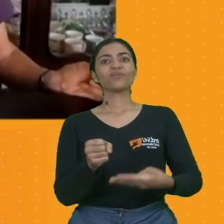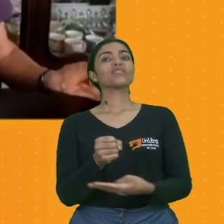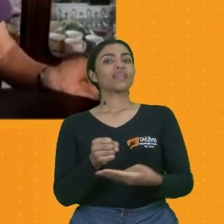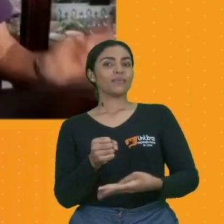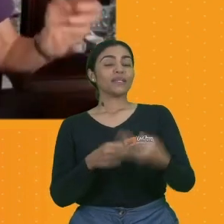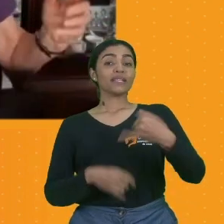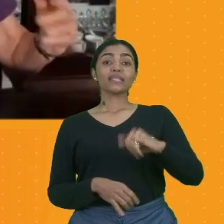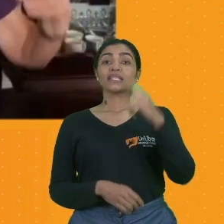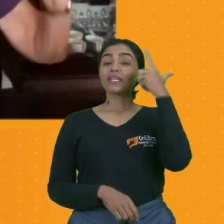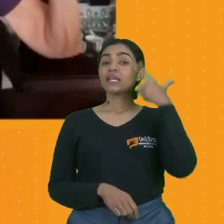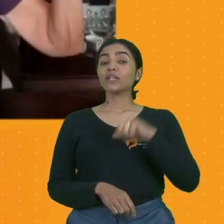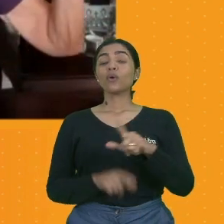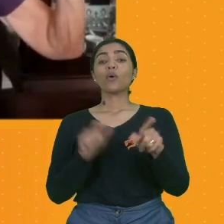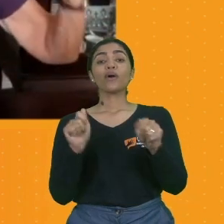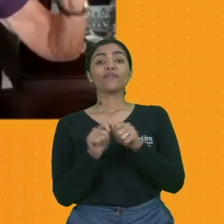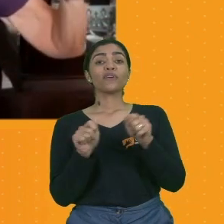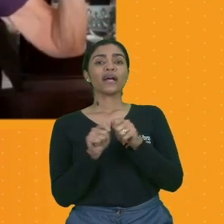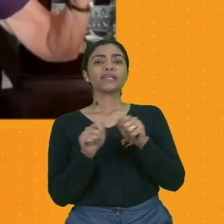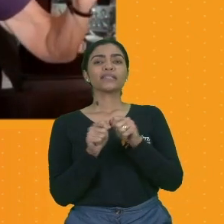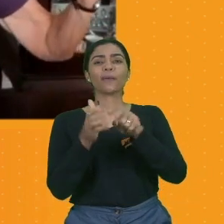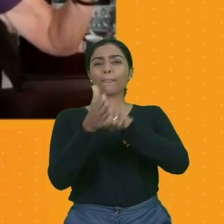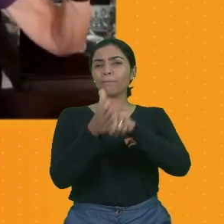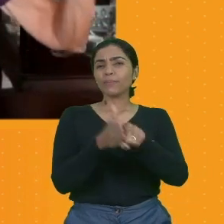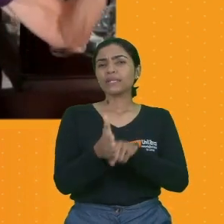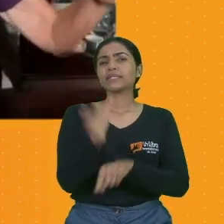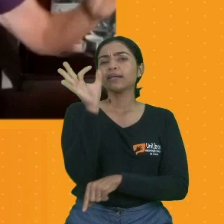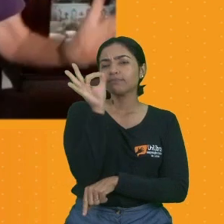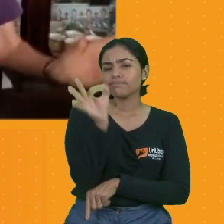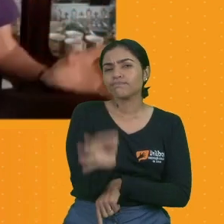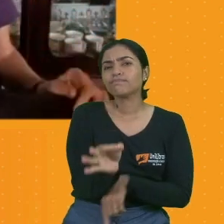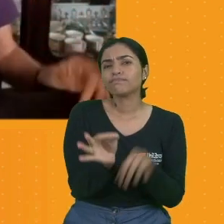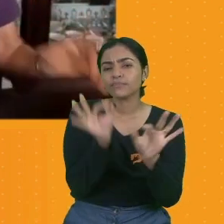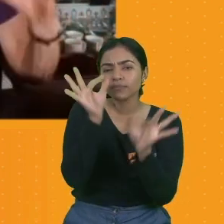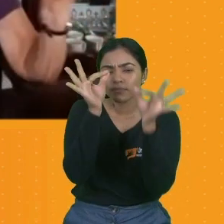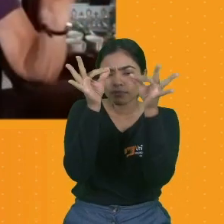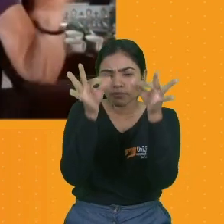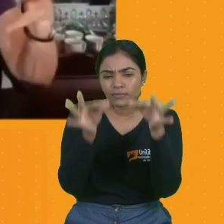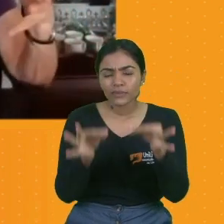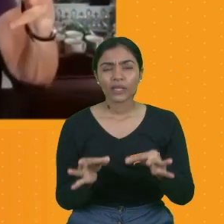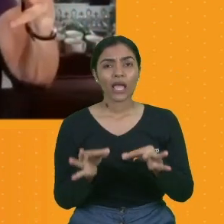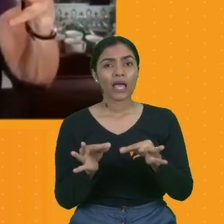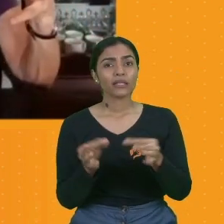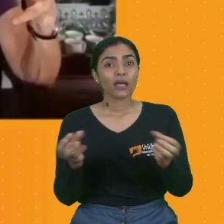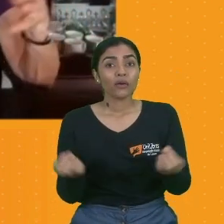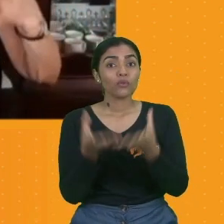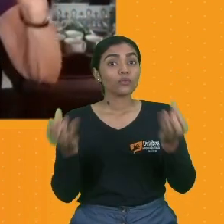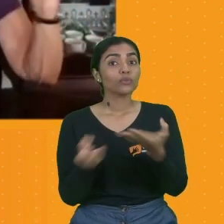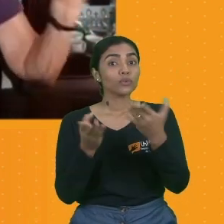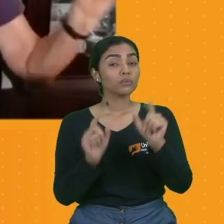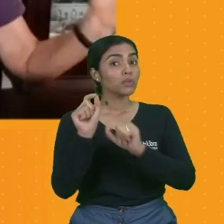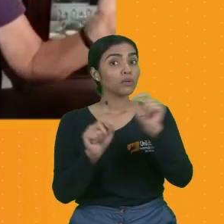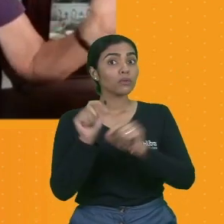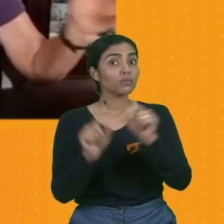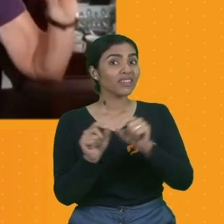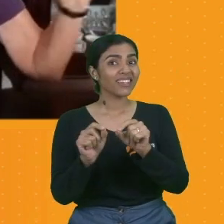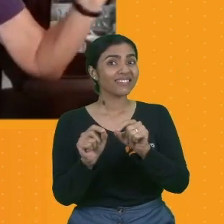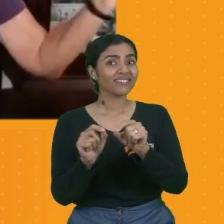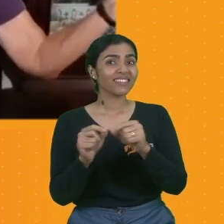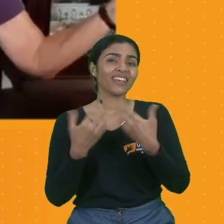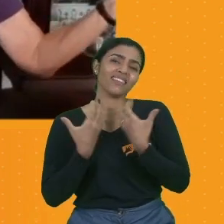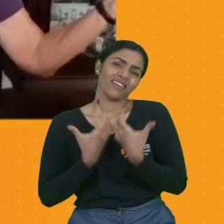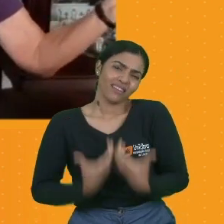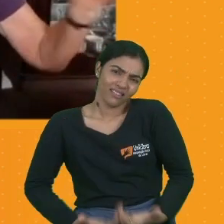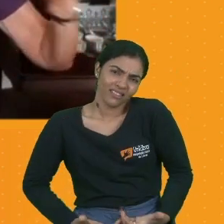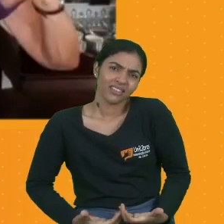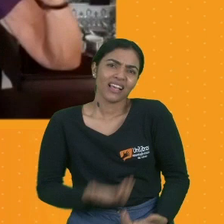gente não consegui fazer uma análise direitinho o que que você vai contribuir você vai estar junto e nós estamos cansados de ver